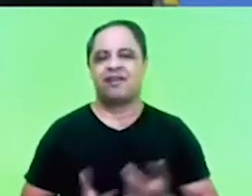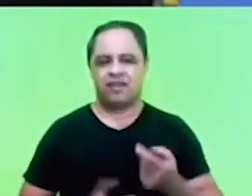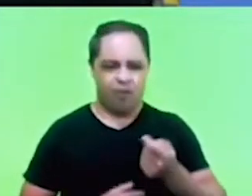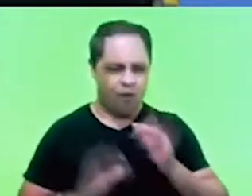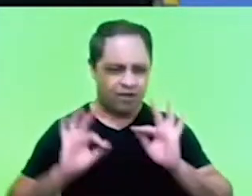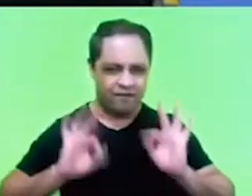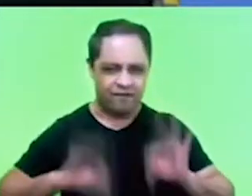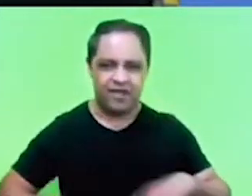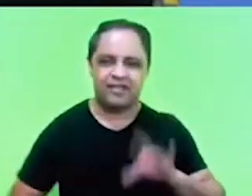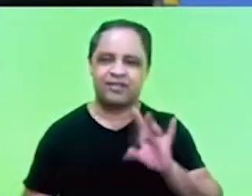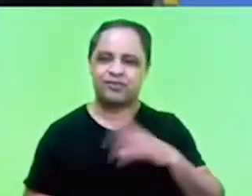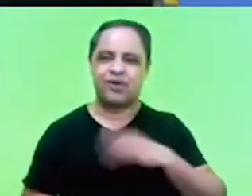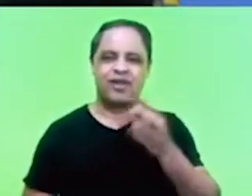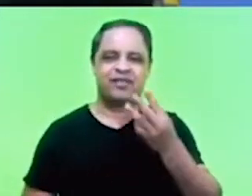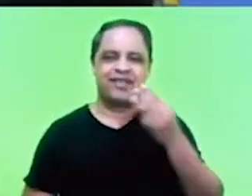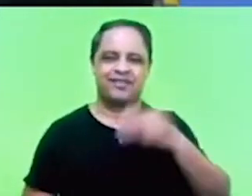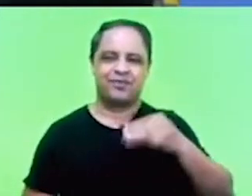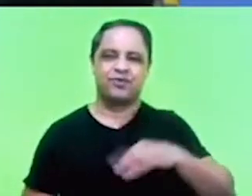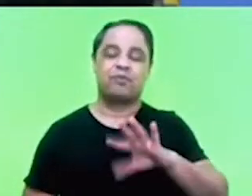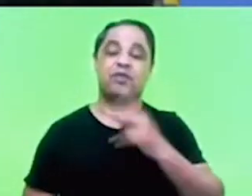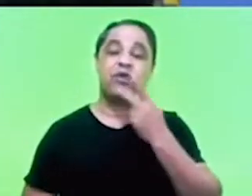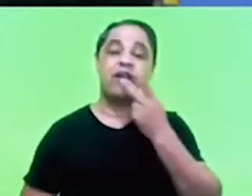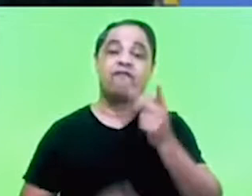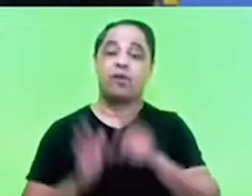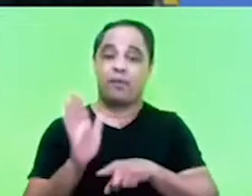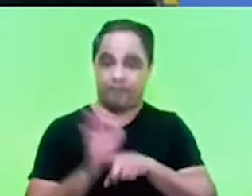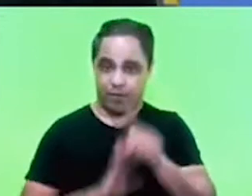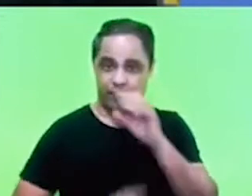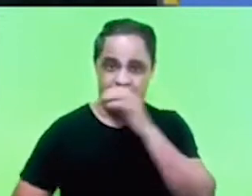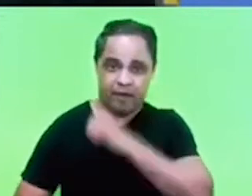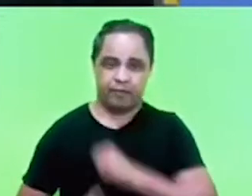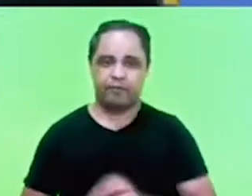avisando que a gente tem 3 minutos, mas eu queria te fazer uma pergunta.